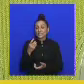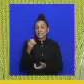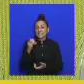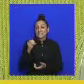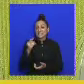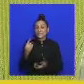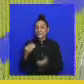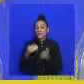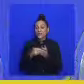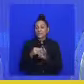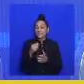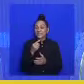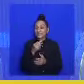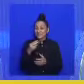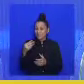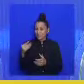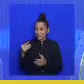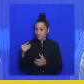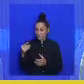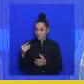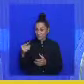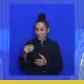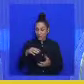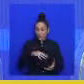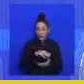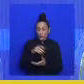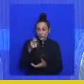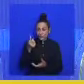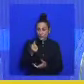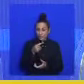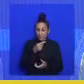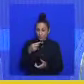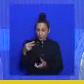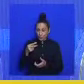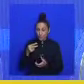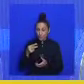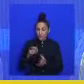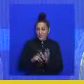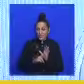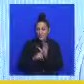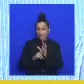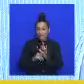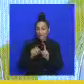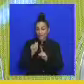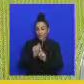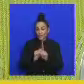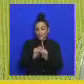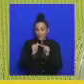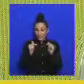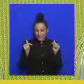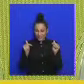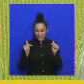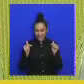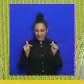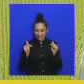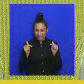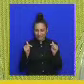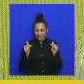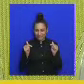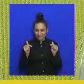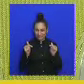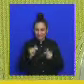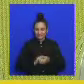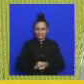a 31. E no sexto globo, nós temos as 12 bolas necessárias para realizar o sorteio do Mês da